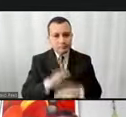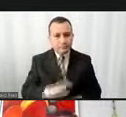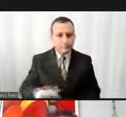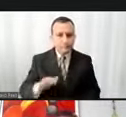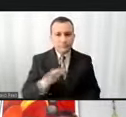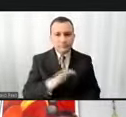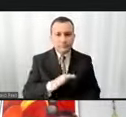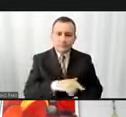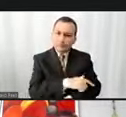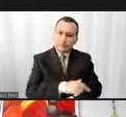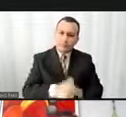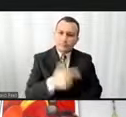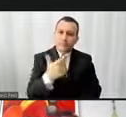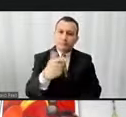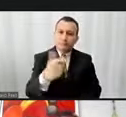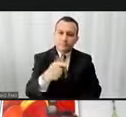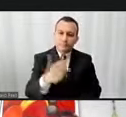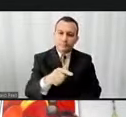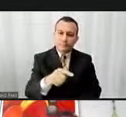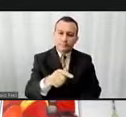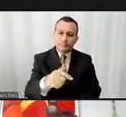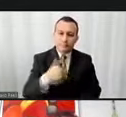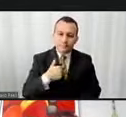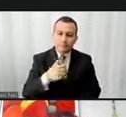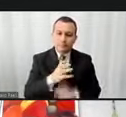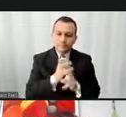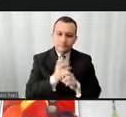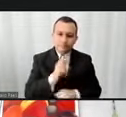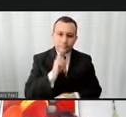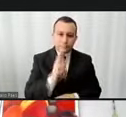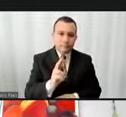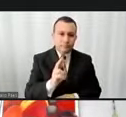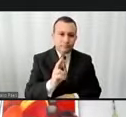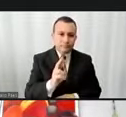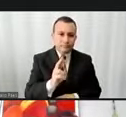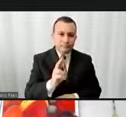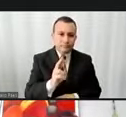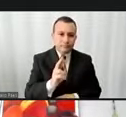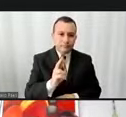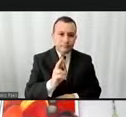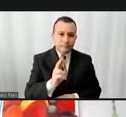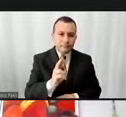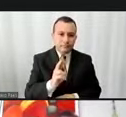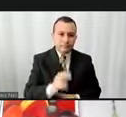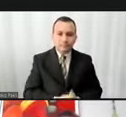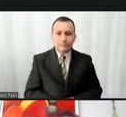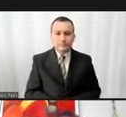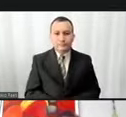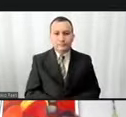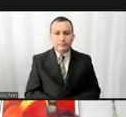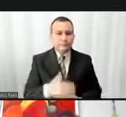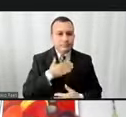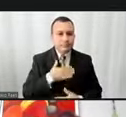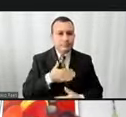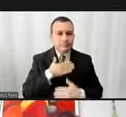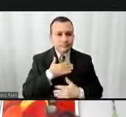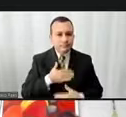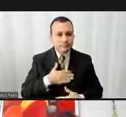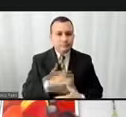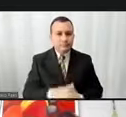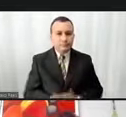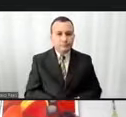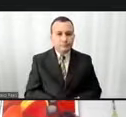é gentileza, presidente. Eu vou dar um resultado. Vamos organizar. Vamos organizar a sessão. O senhor fez aqui, não tem nada. Calma,